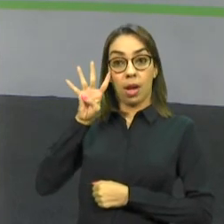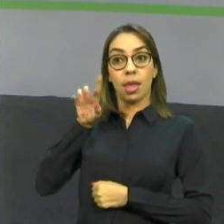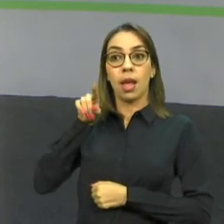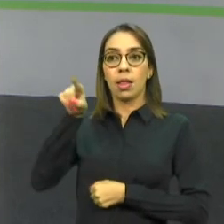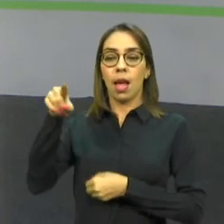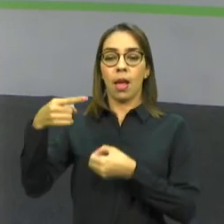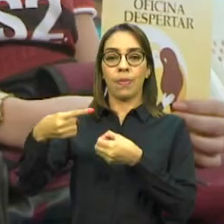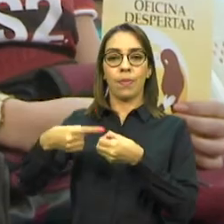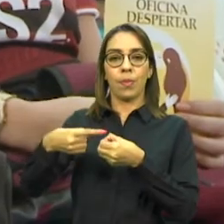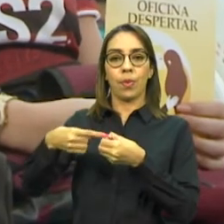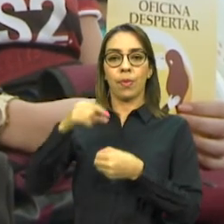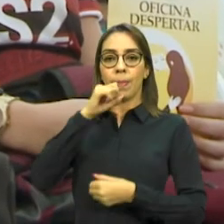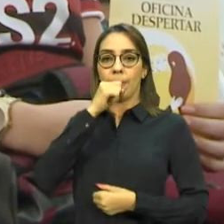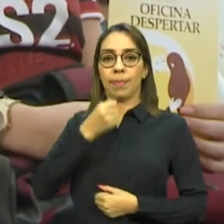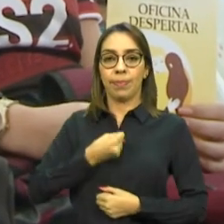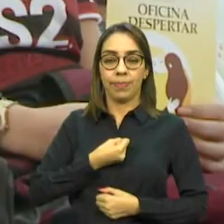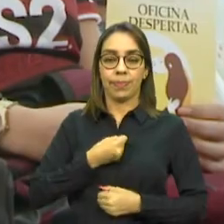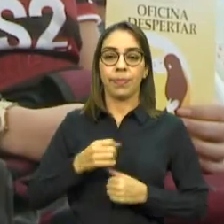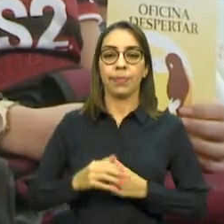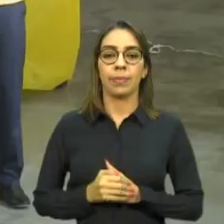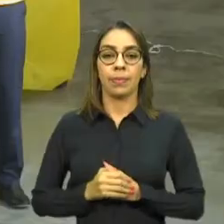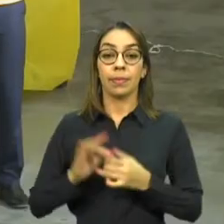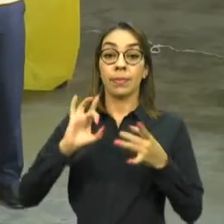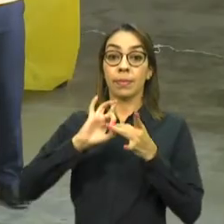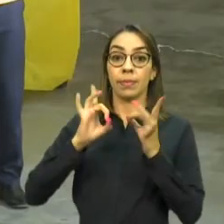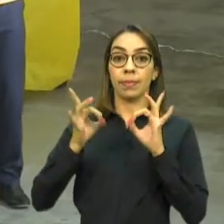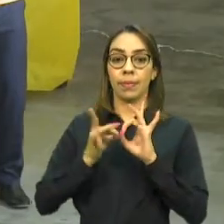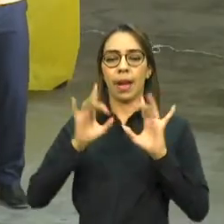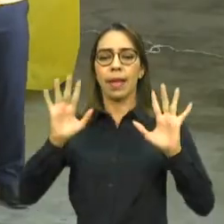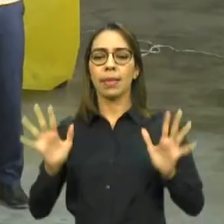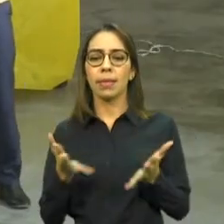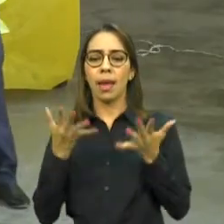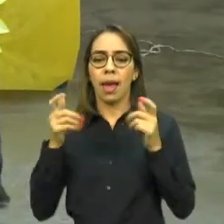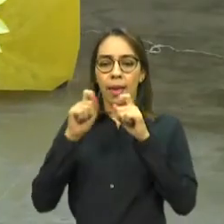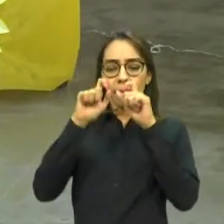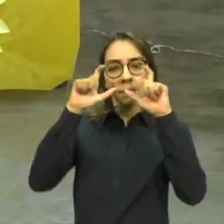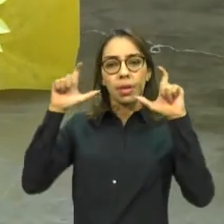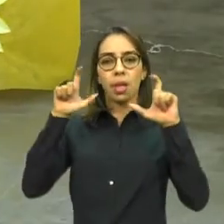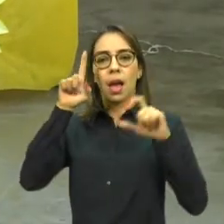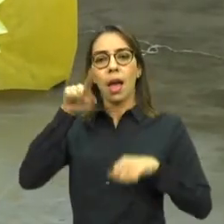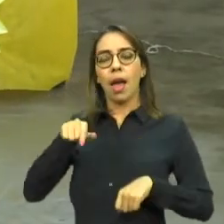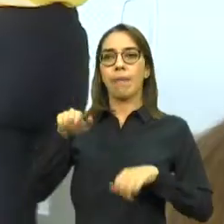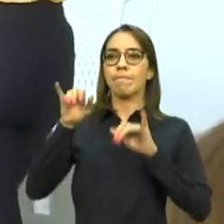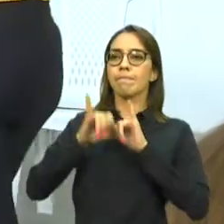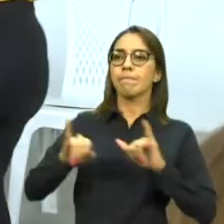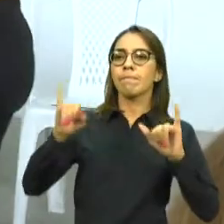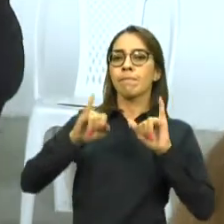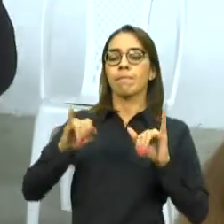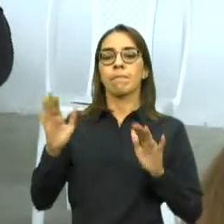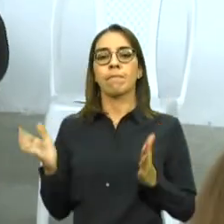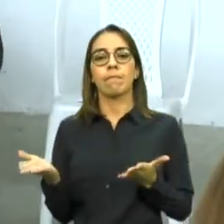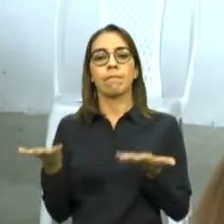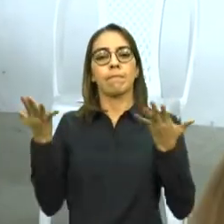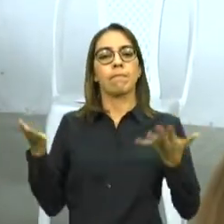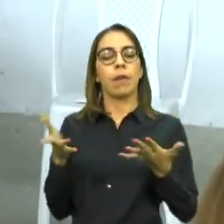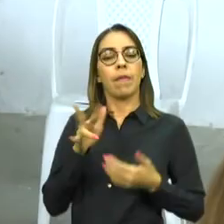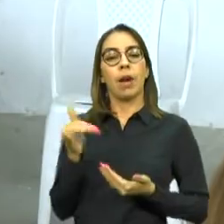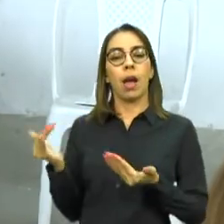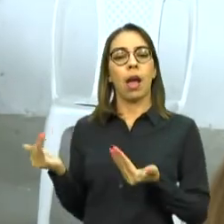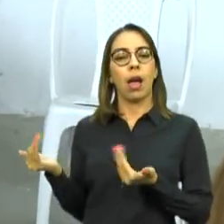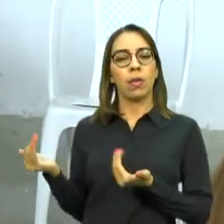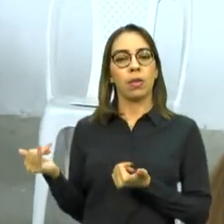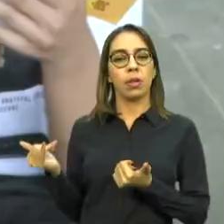de Maracanaú. A oficina Despertar tem o objetivo de conscientizar adolescentes com idade entre 14